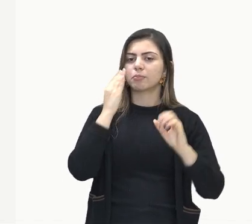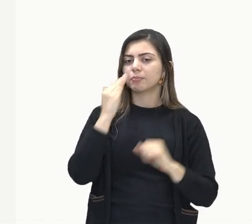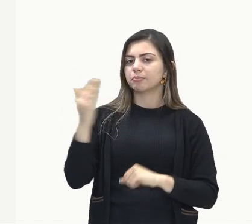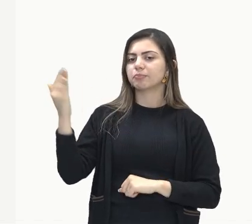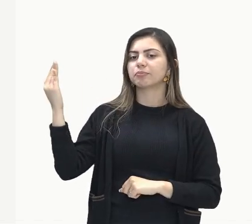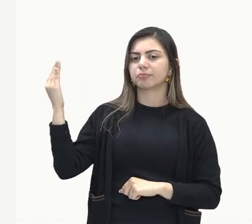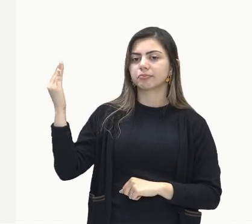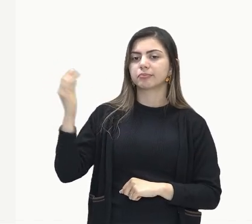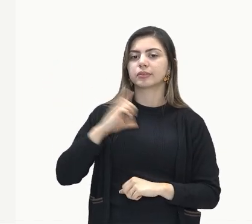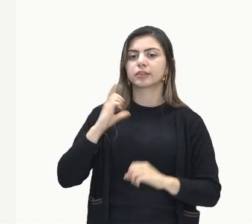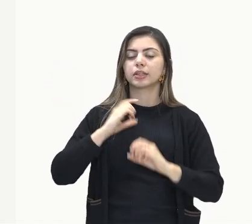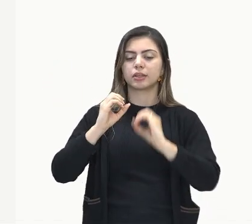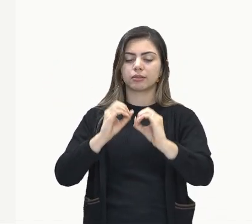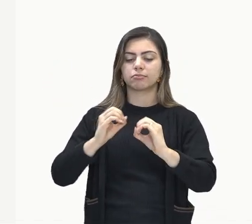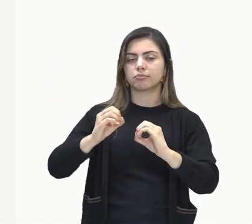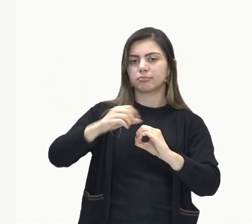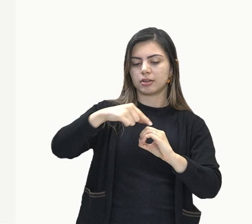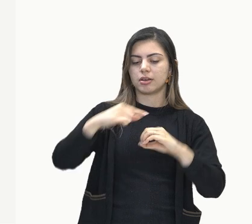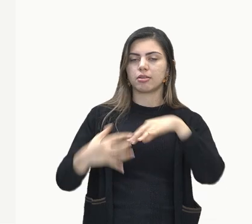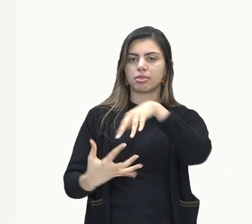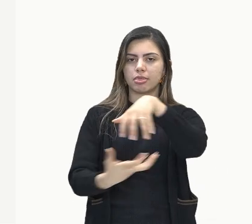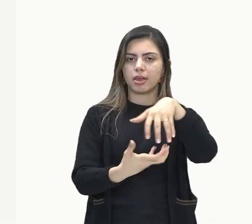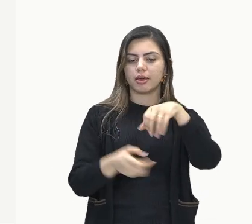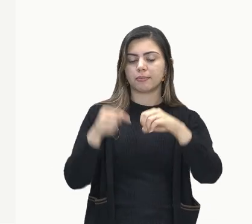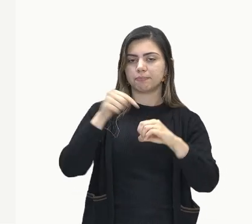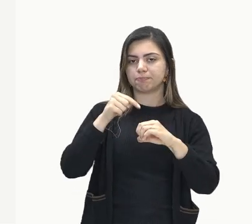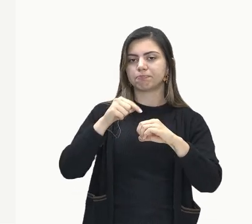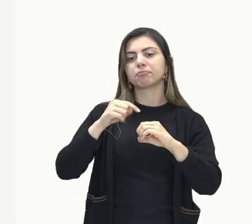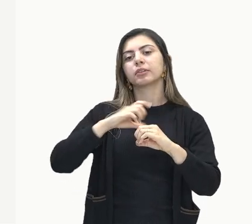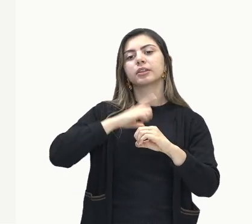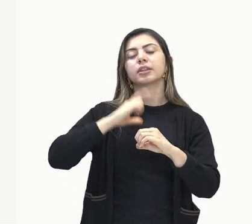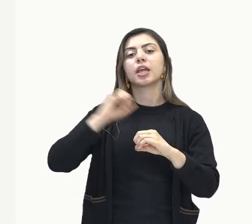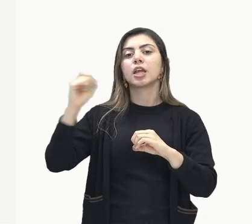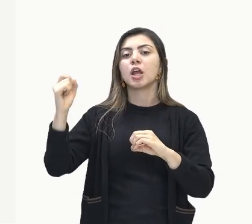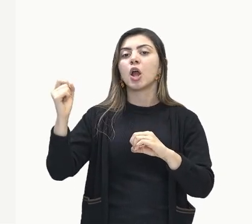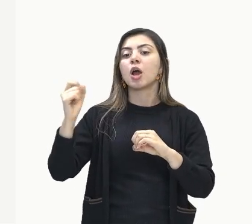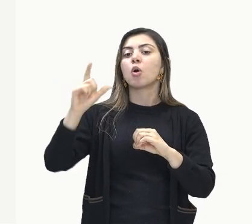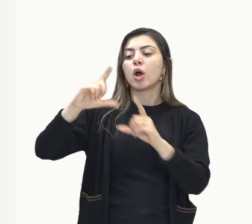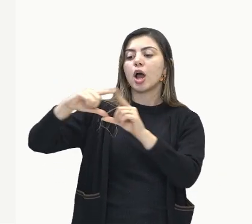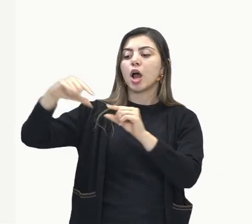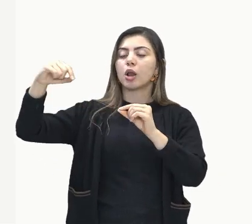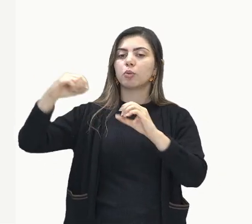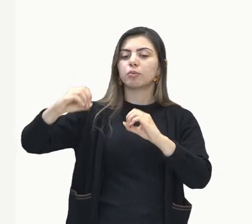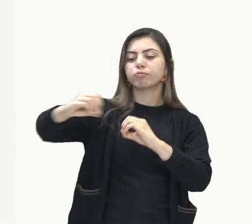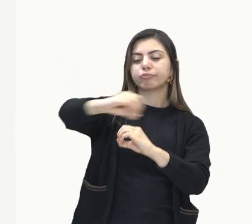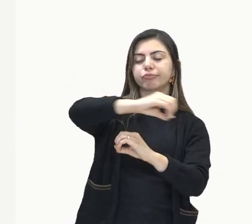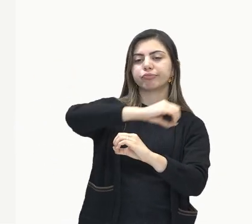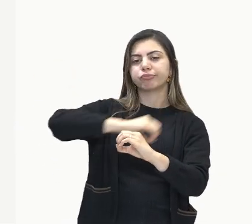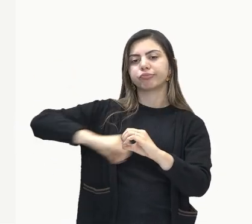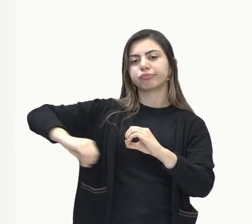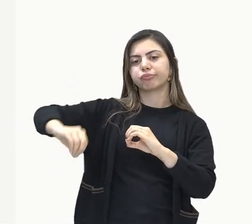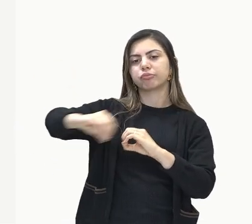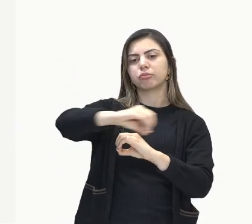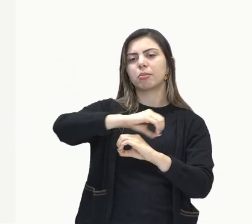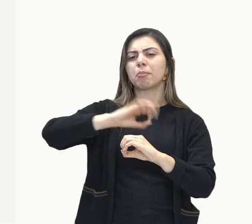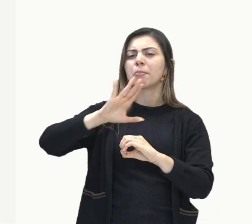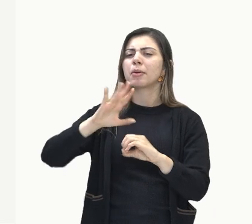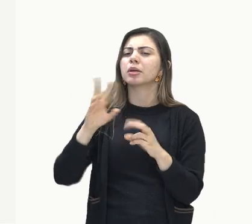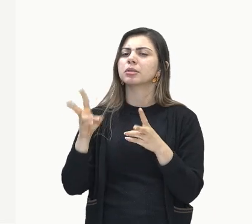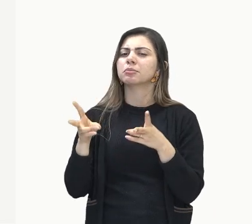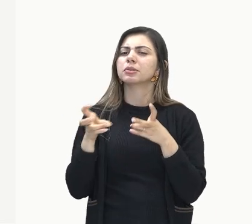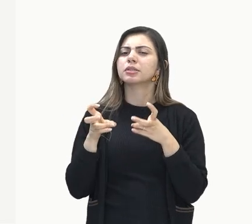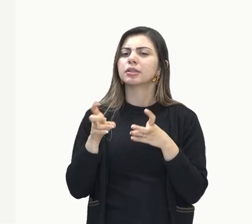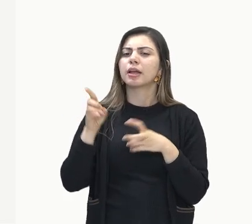aí tem a Lua que girava em torno da Terra, só que Vênus e Marte não giravam